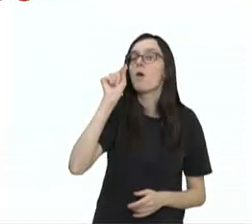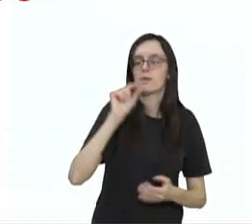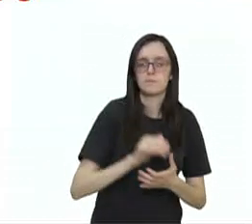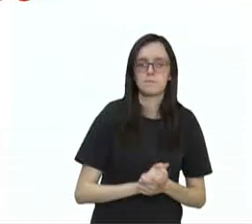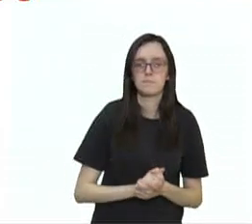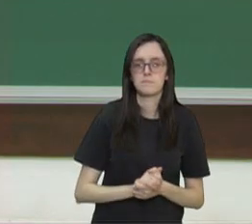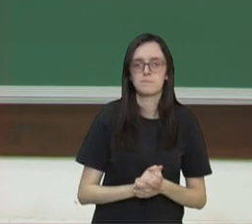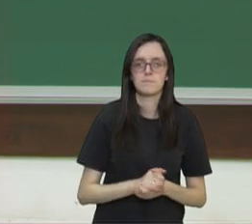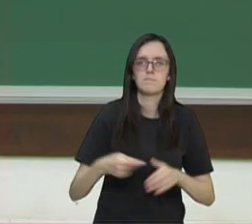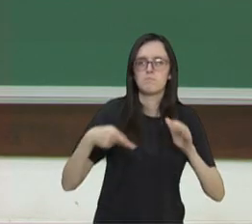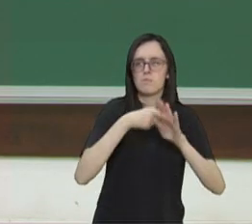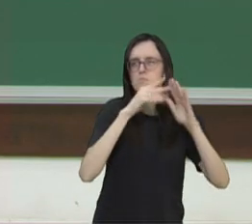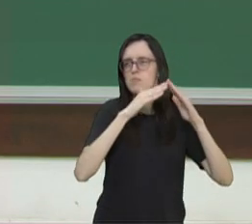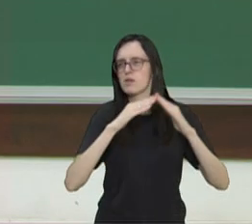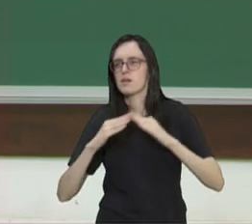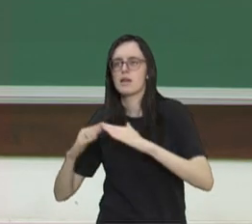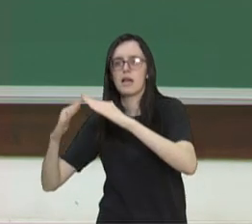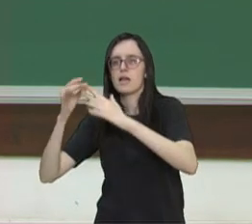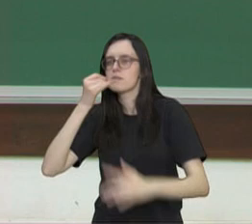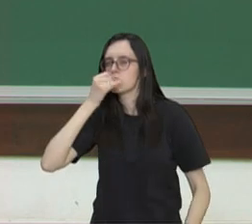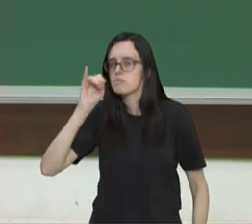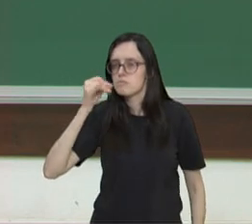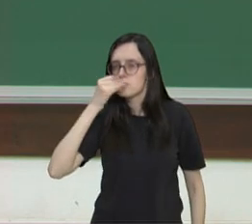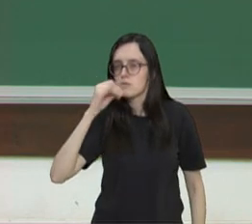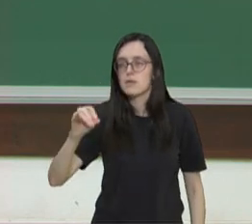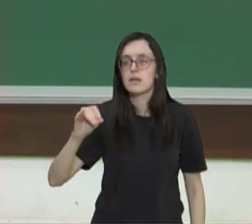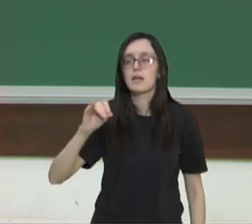das casas brasileiras que tinham eletricidade,